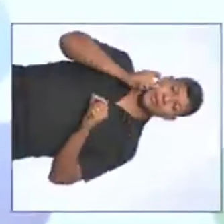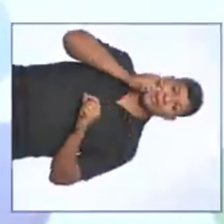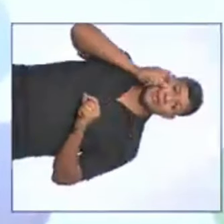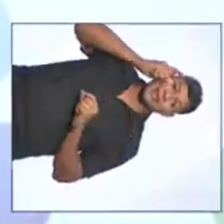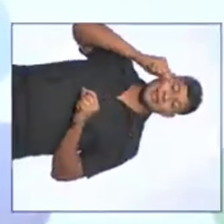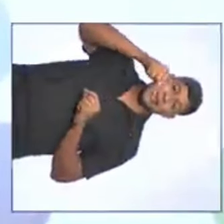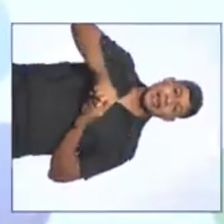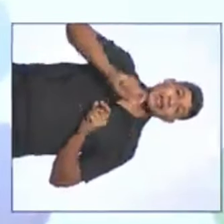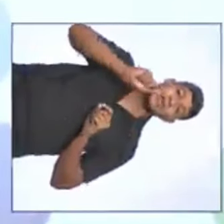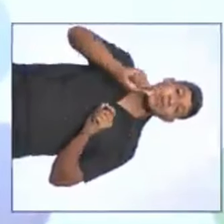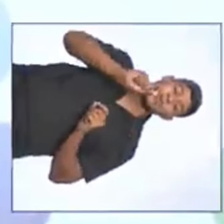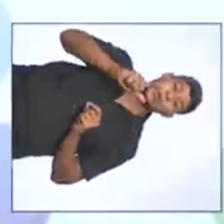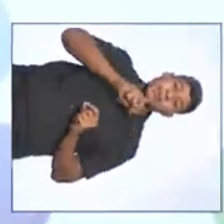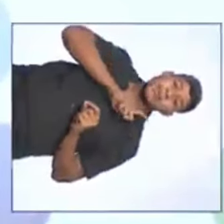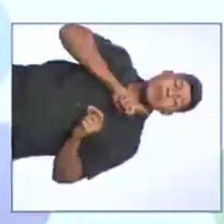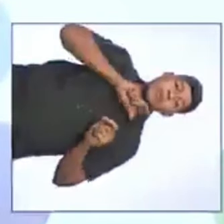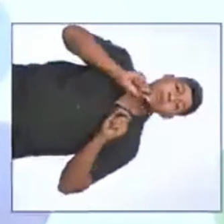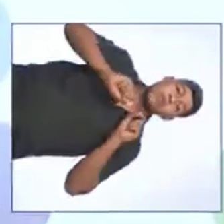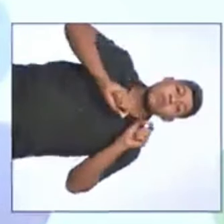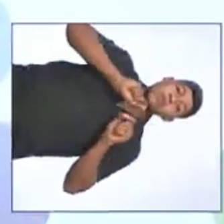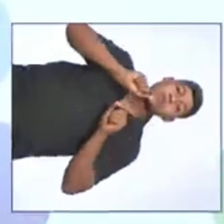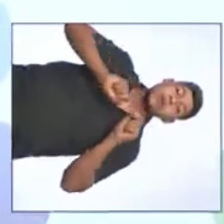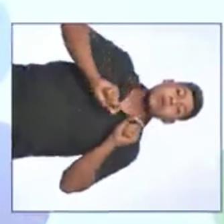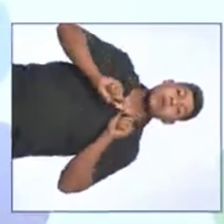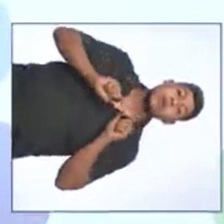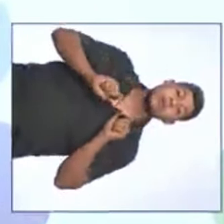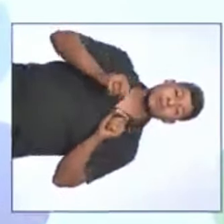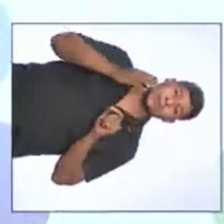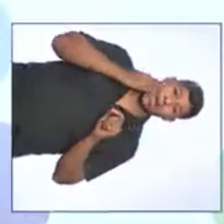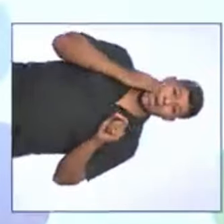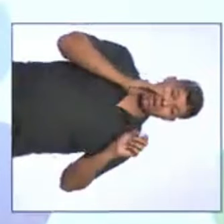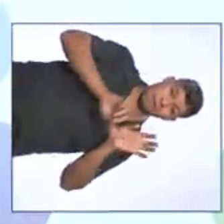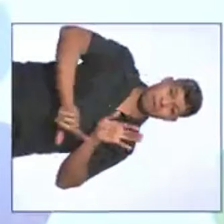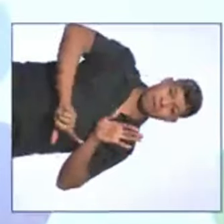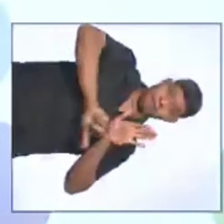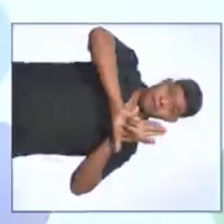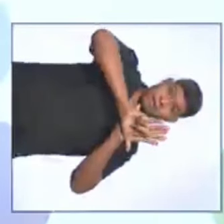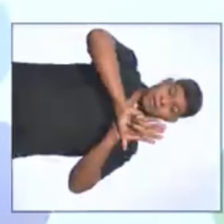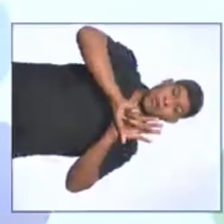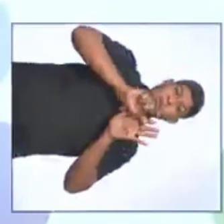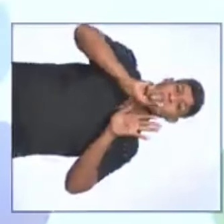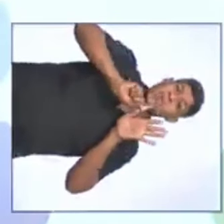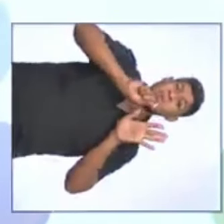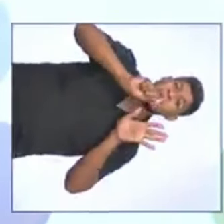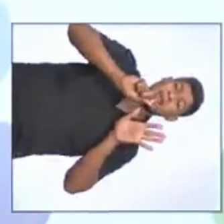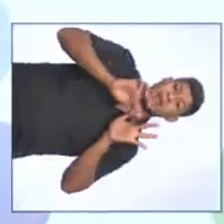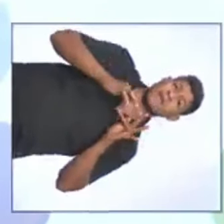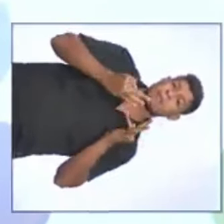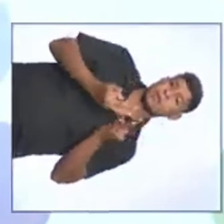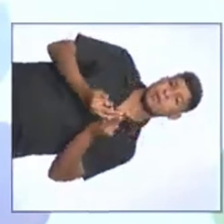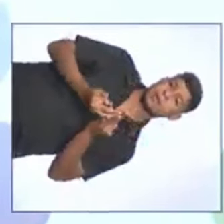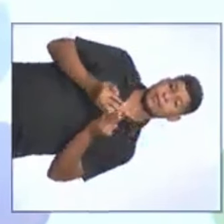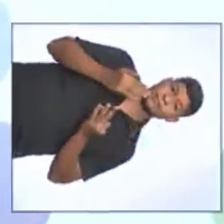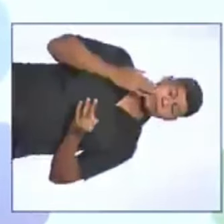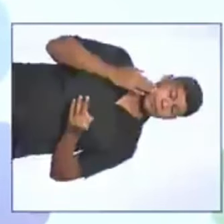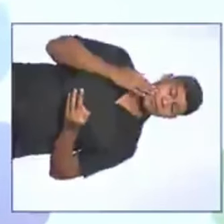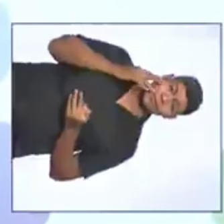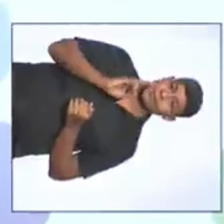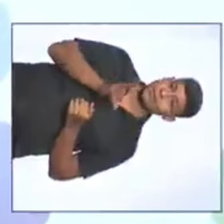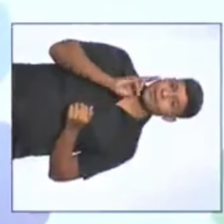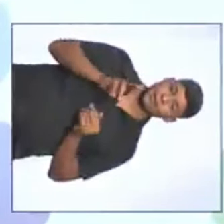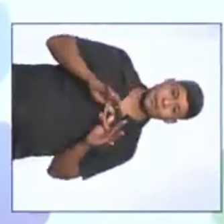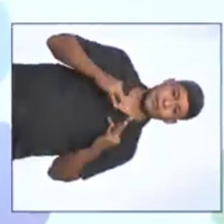aqui é a gente trazer o que que perante a legislação pode ser considerado uma família, mas não necessariamente